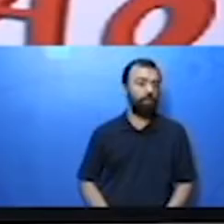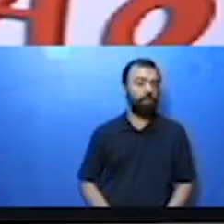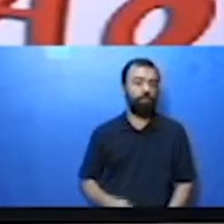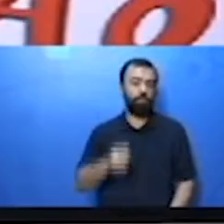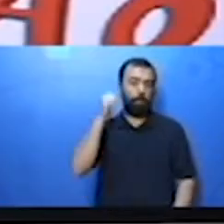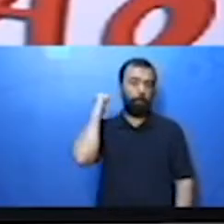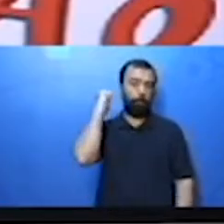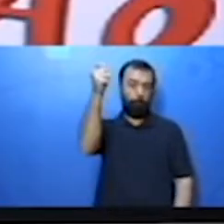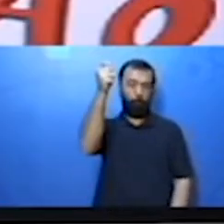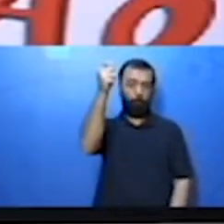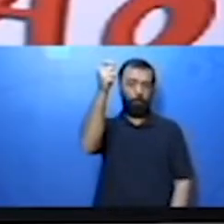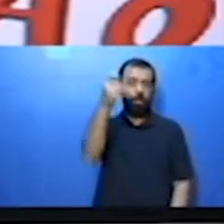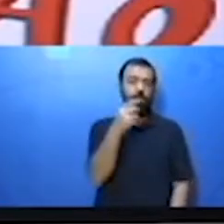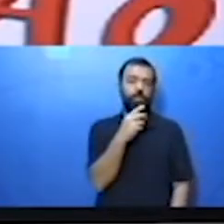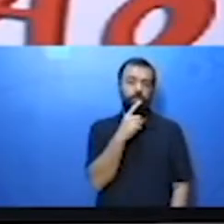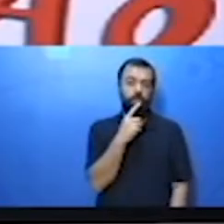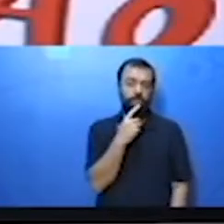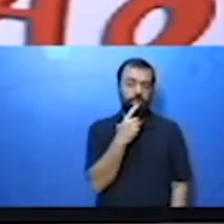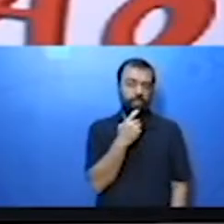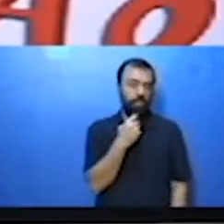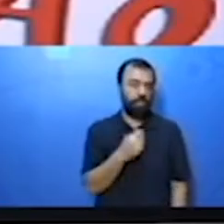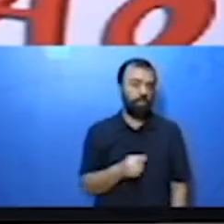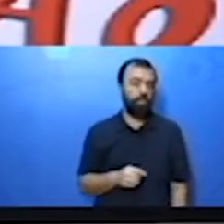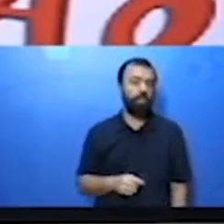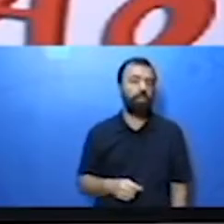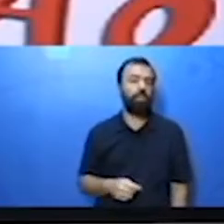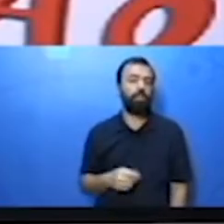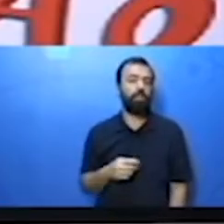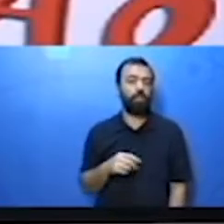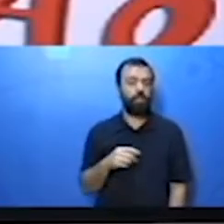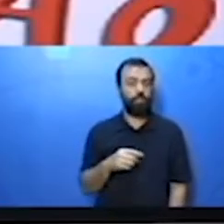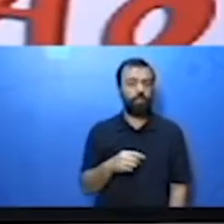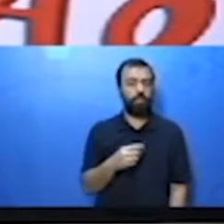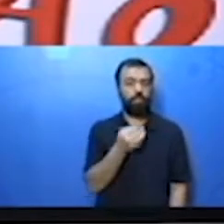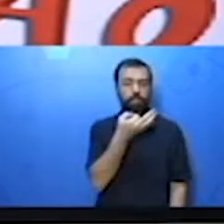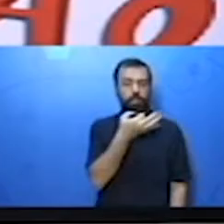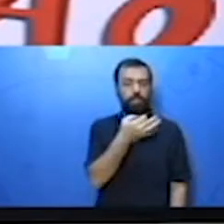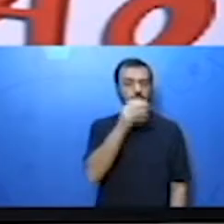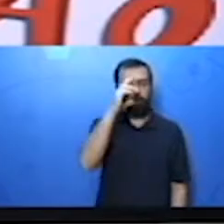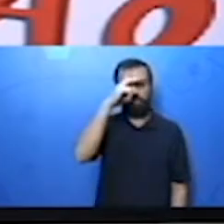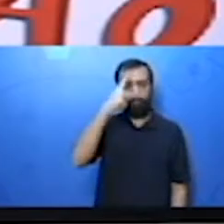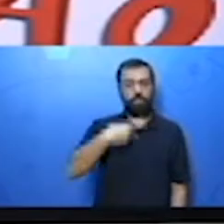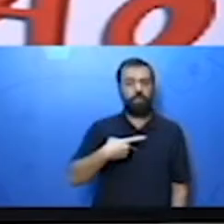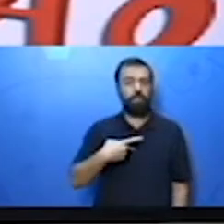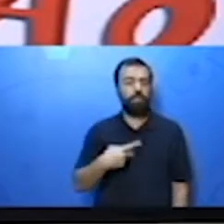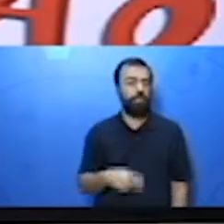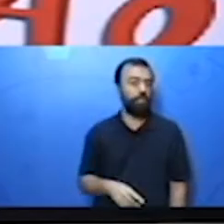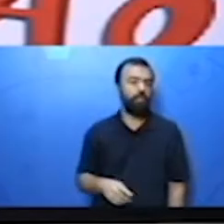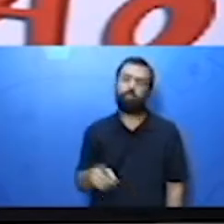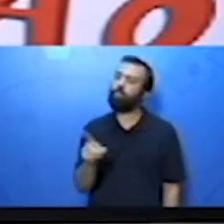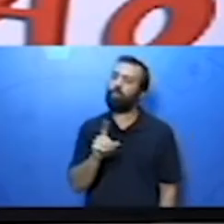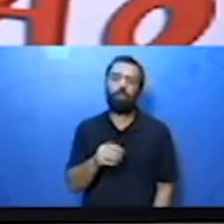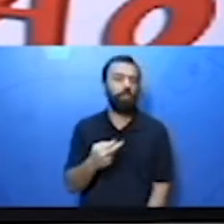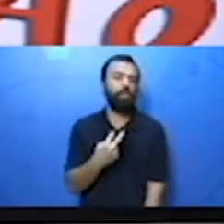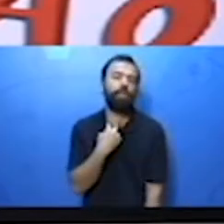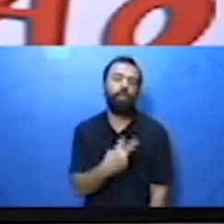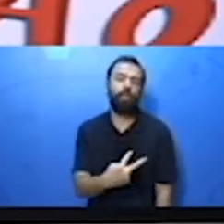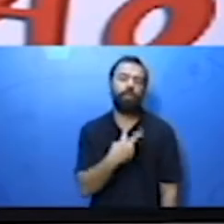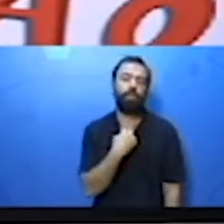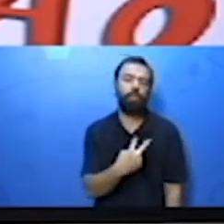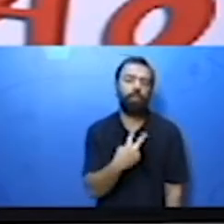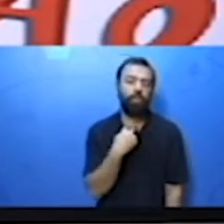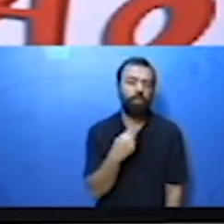Cartão vermelho para a automedicação. Por que esse cartão vermelho para a automedicação? Porque não devemos fazer